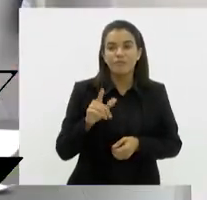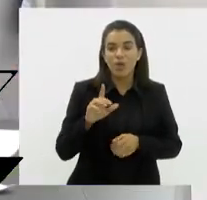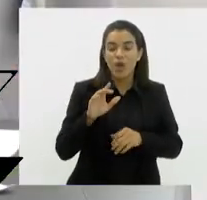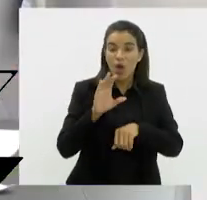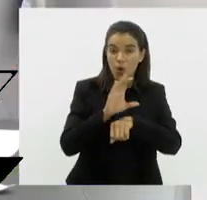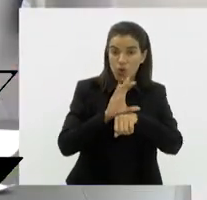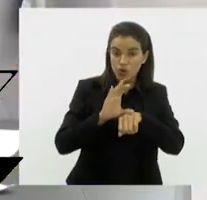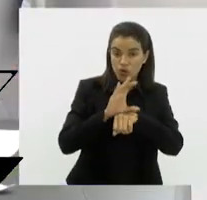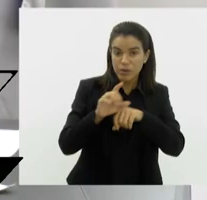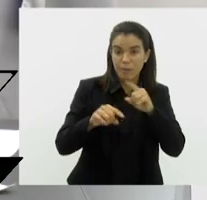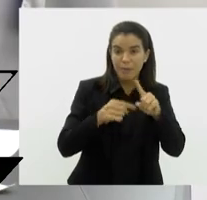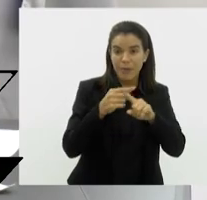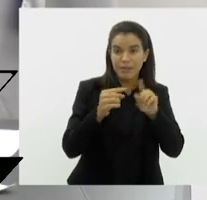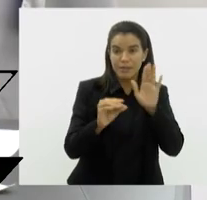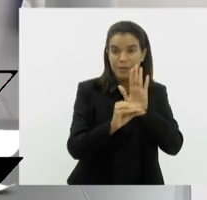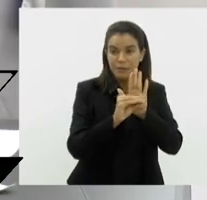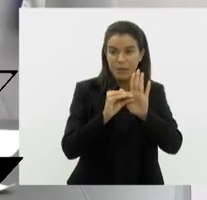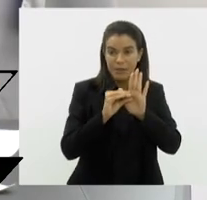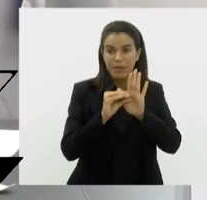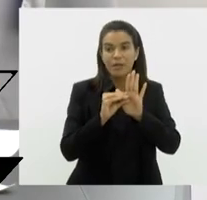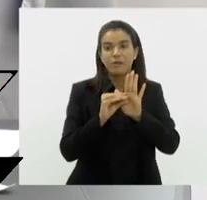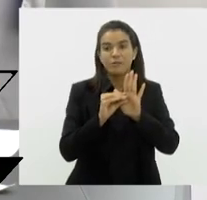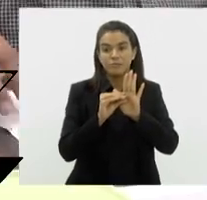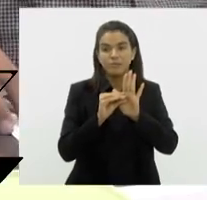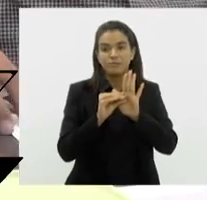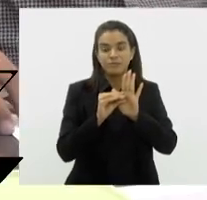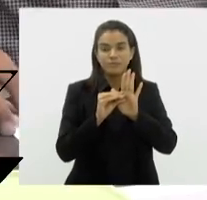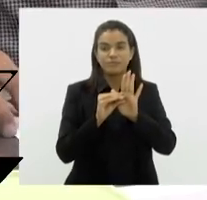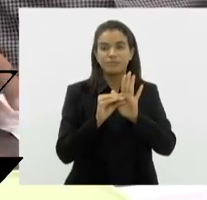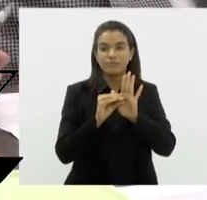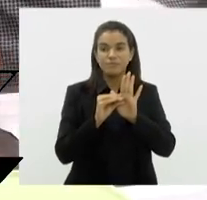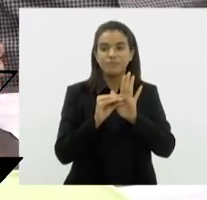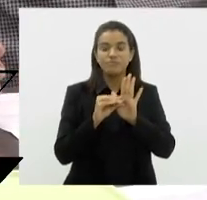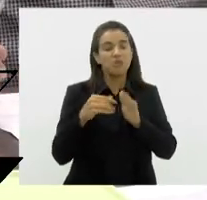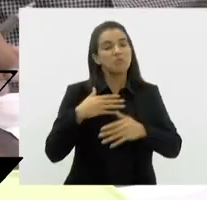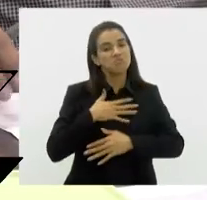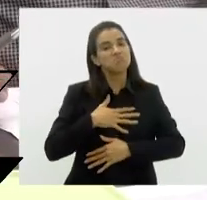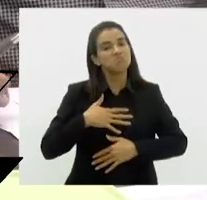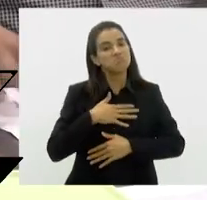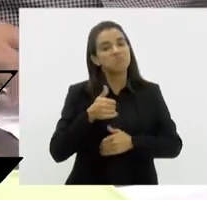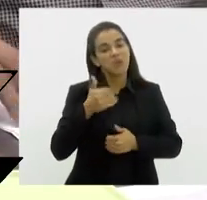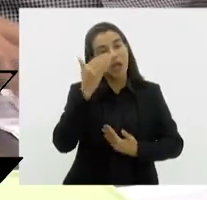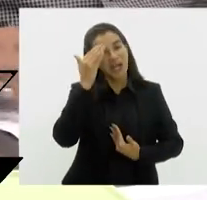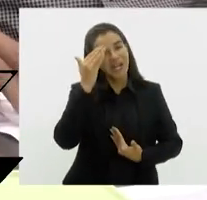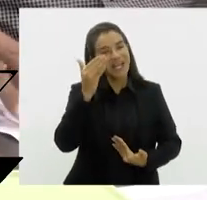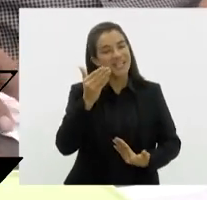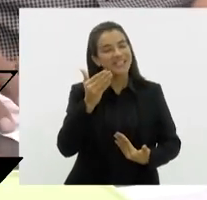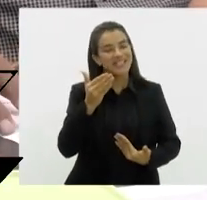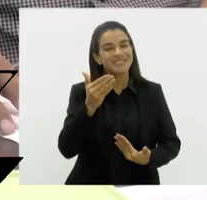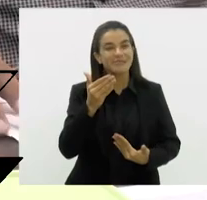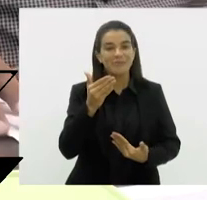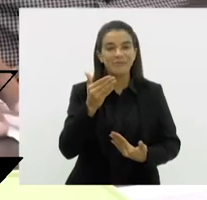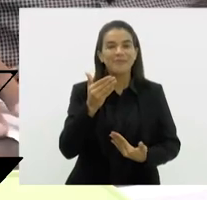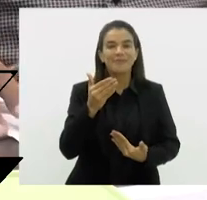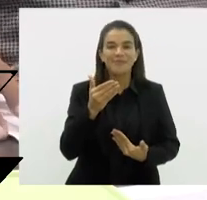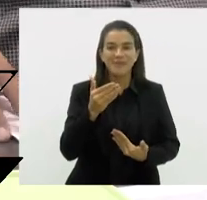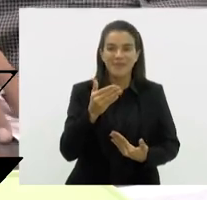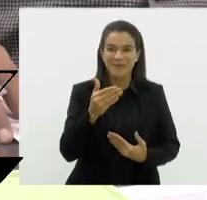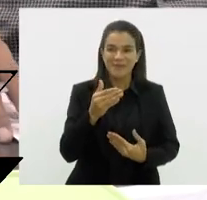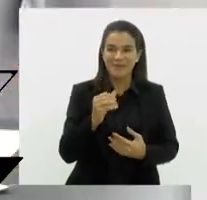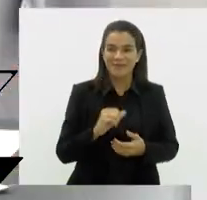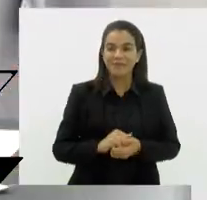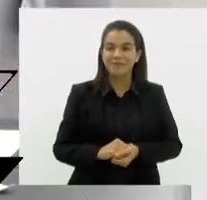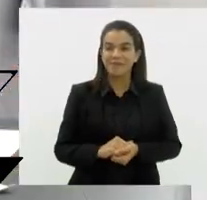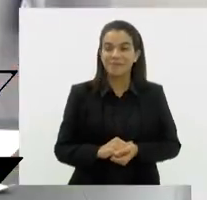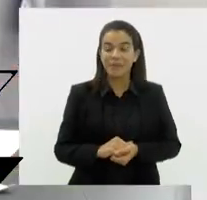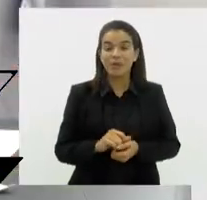com emendas. Está crescendo. Então eu incluo essa emenda... Perfeito. Eu estou satisfeito e agradeço o seu espírito cauteloso e democrático. Você, dentro